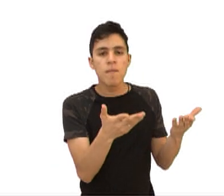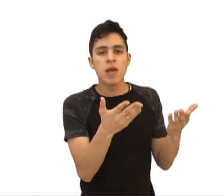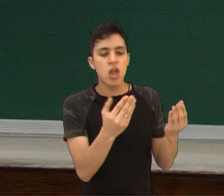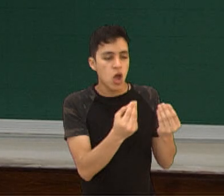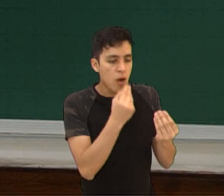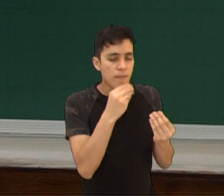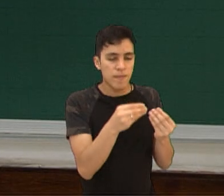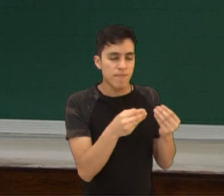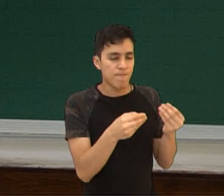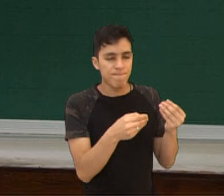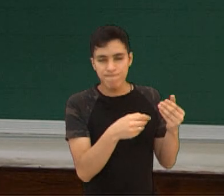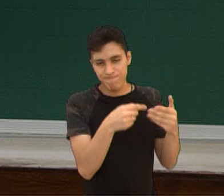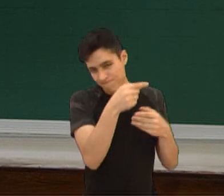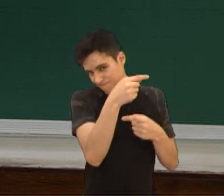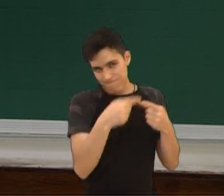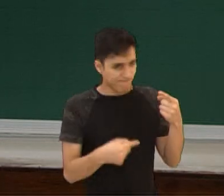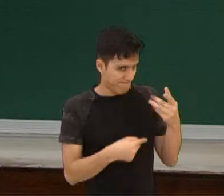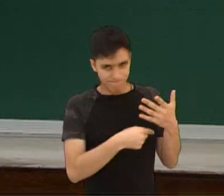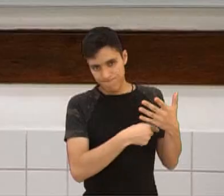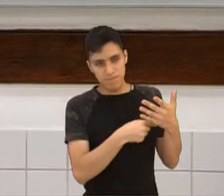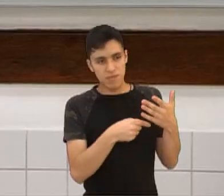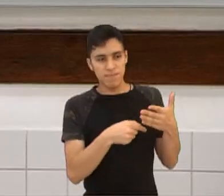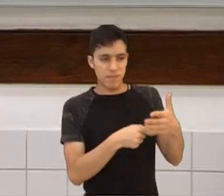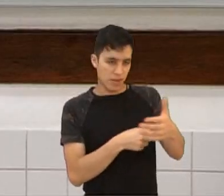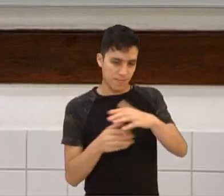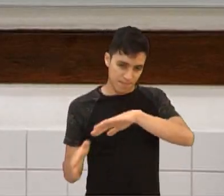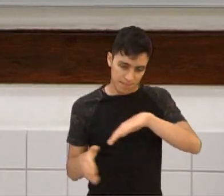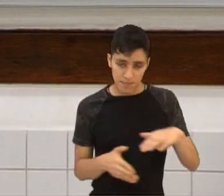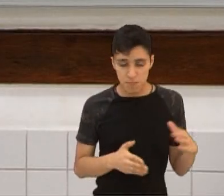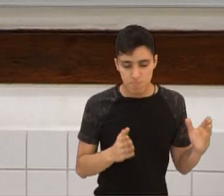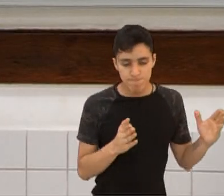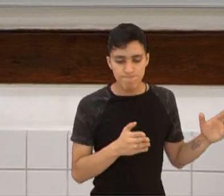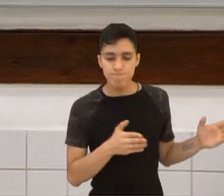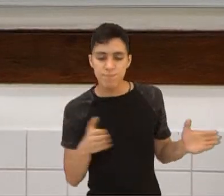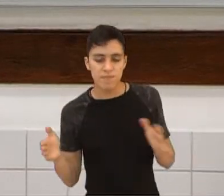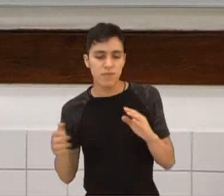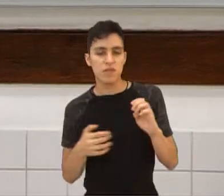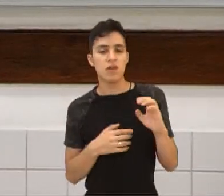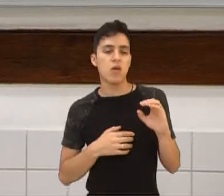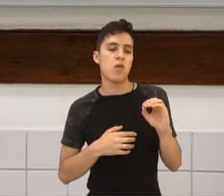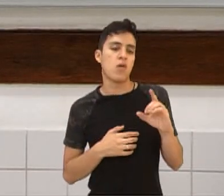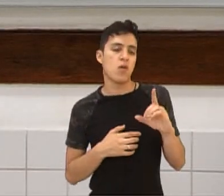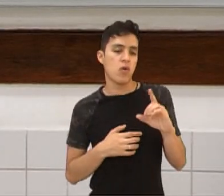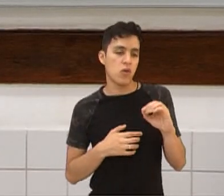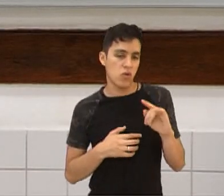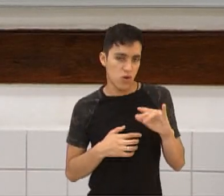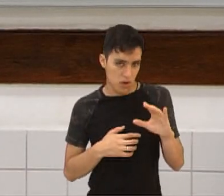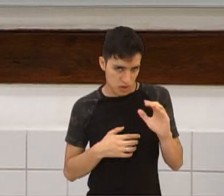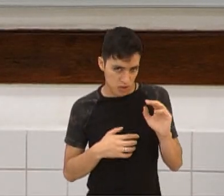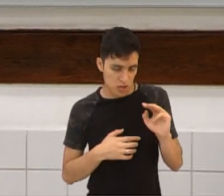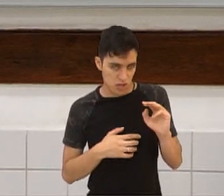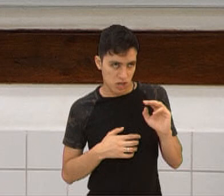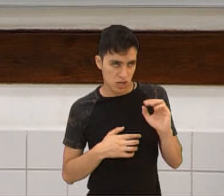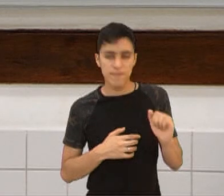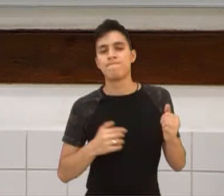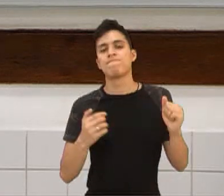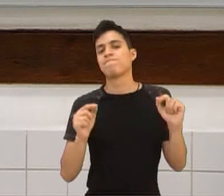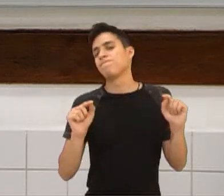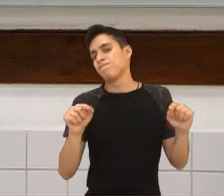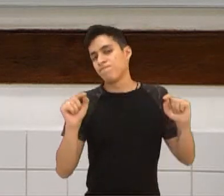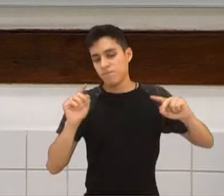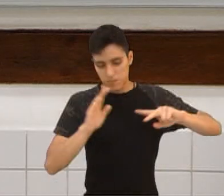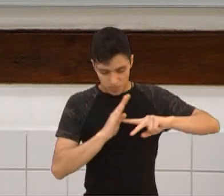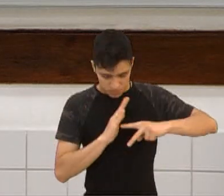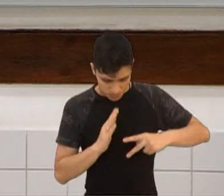peixes planctófagos, tá? Continuando aqui, sucessão ecológica. A gente falou bastante disso também, gente. Lembra que sucessão ecológica ocorre